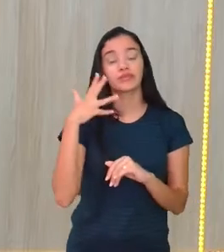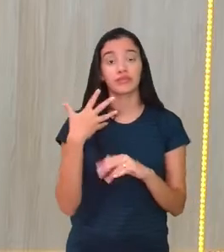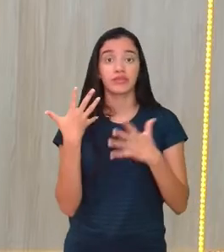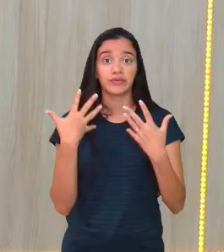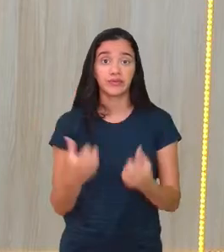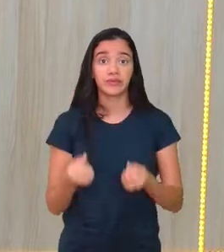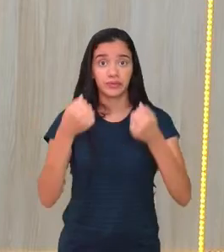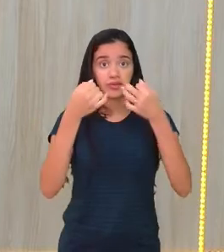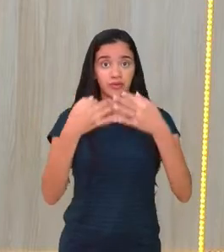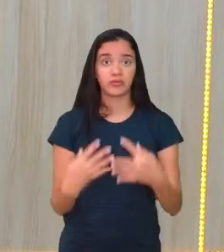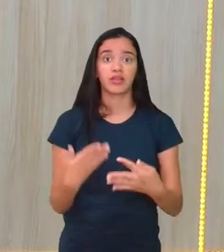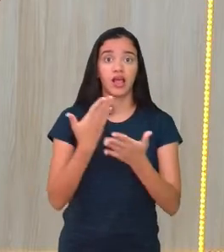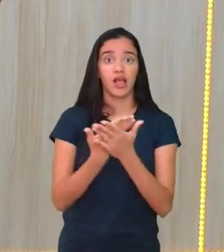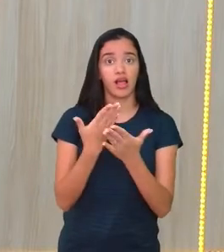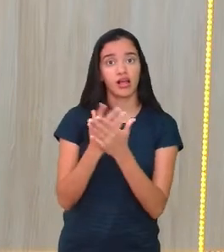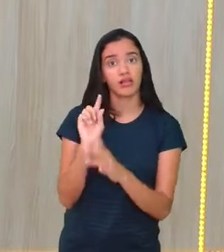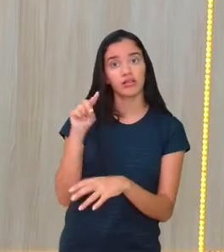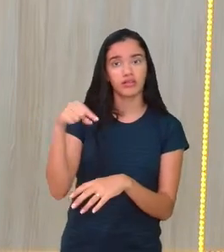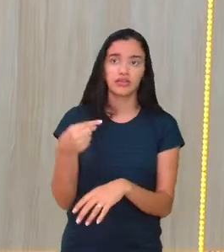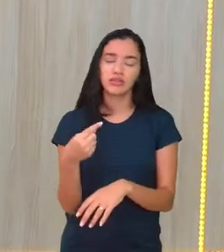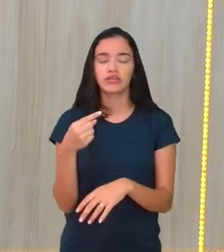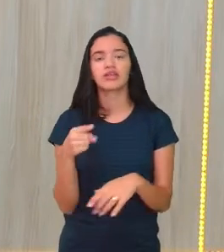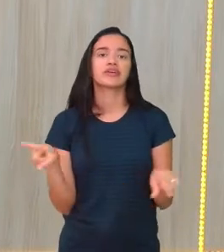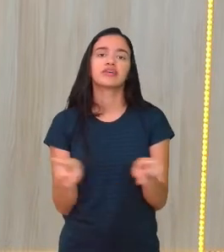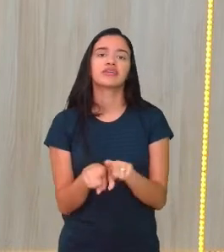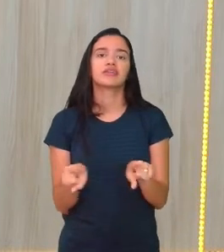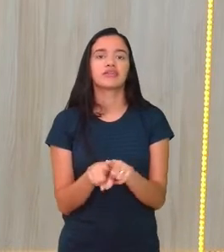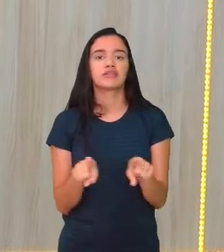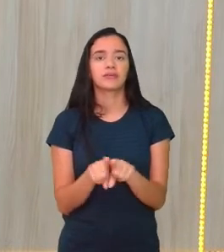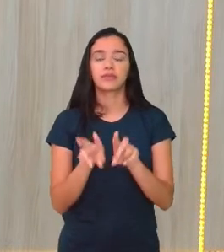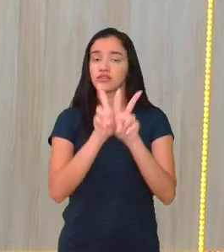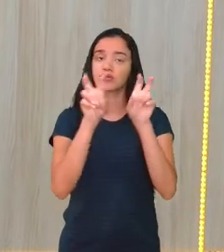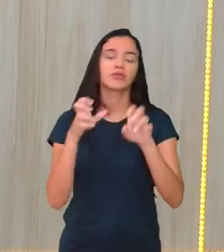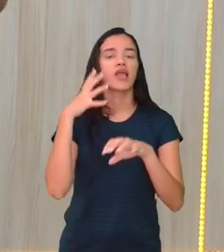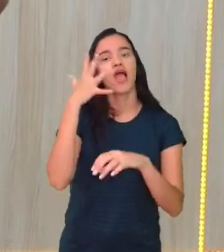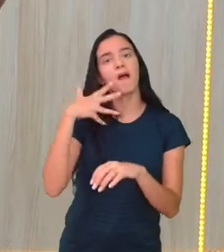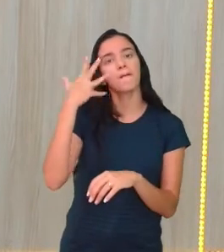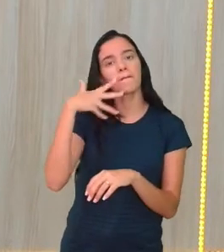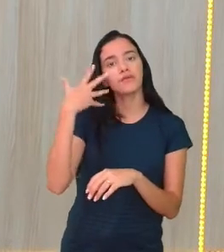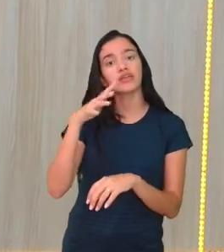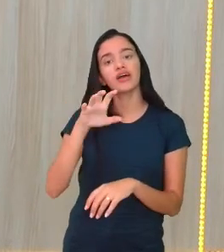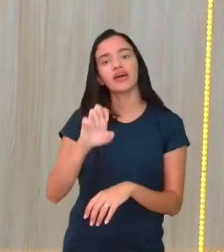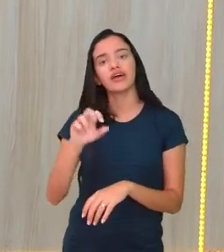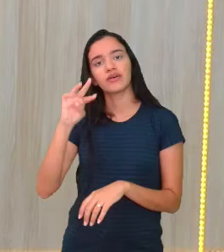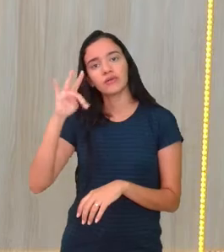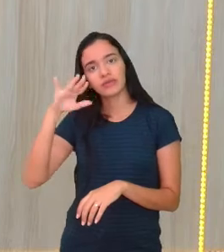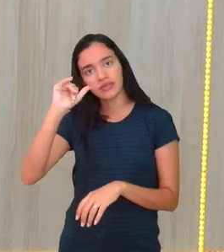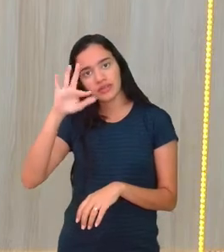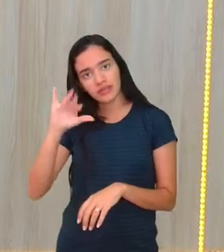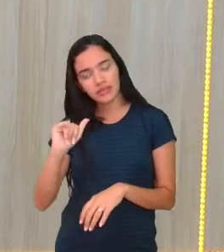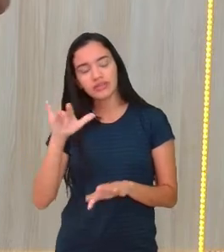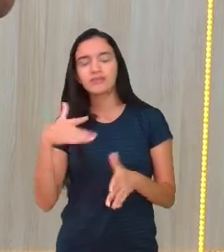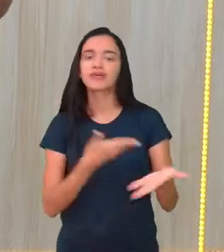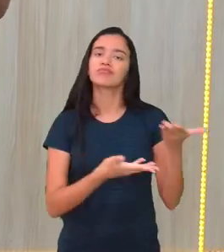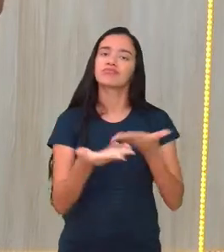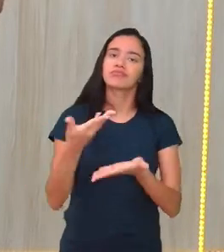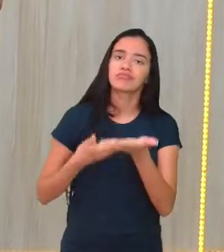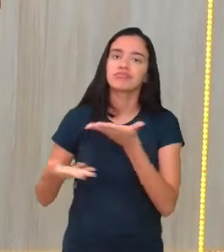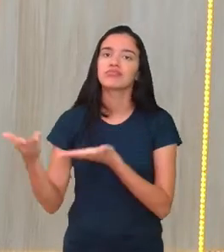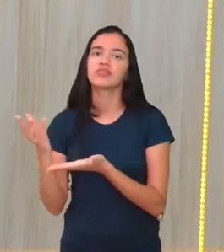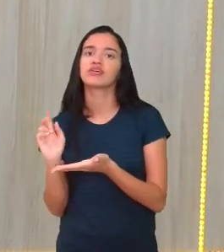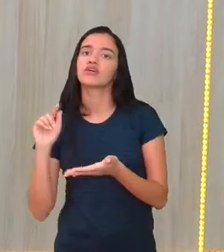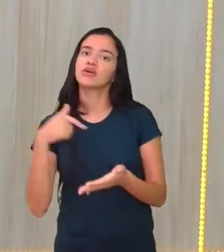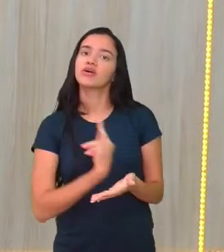na próxima aula e também um pouquinho sobre a música erudita para vocês poderem fazer essa relação e aí